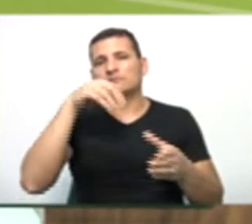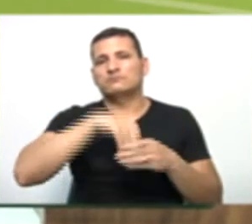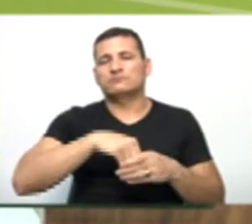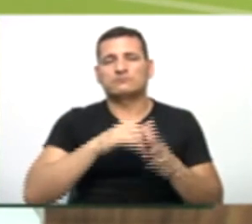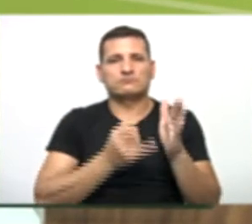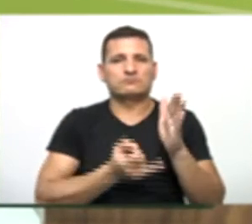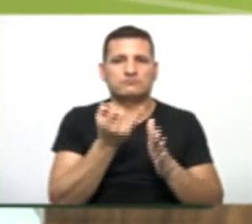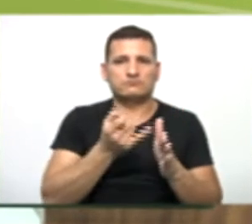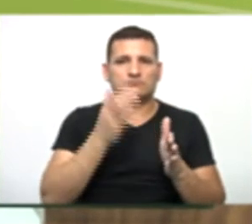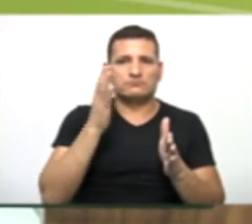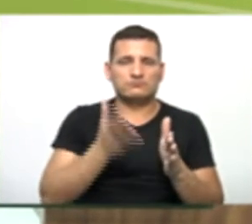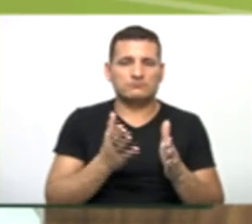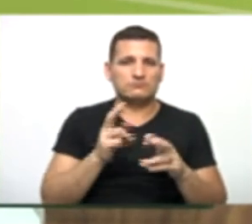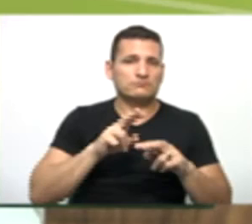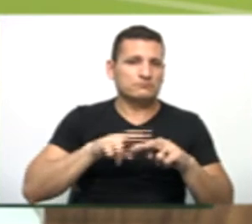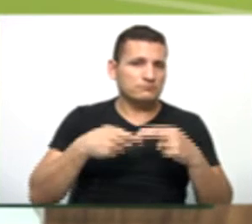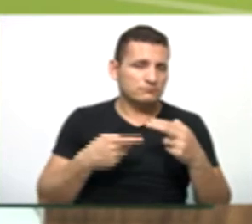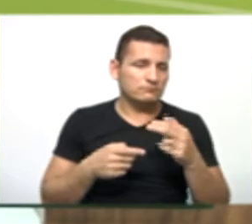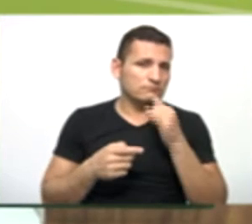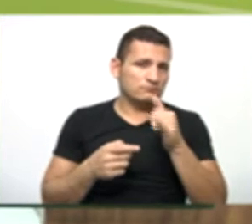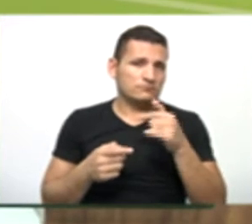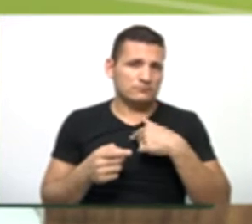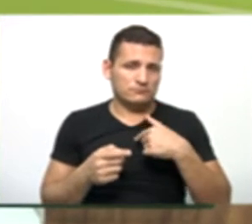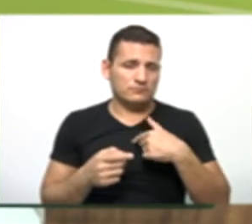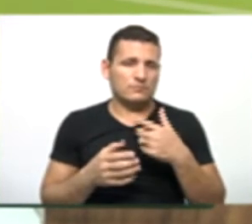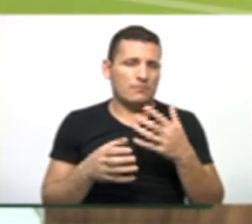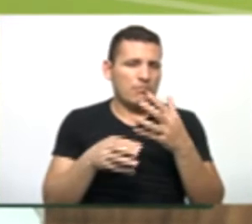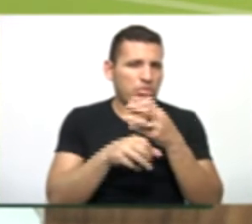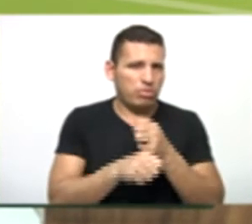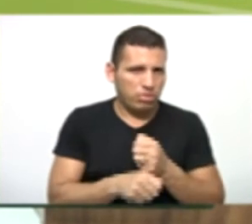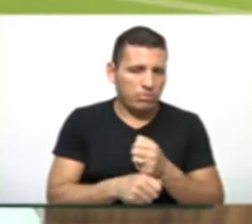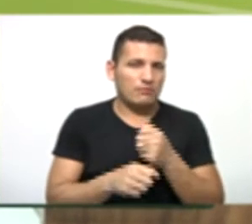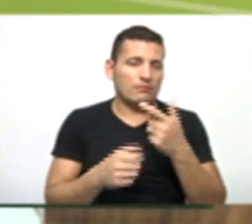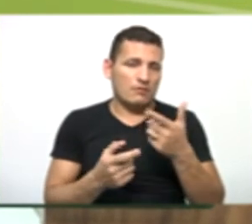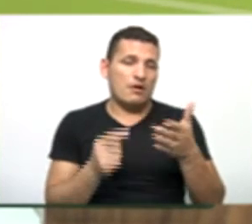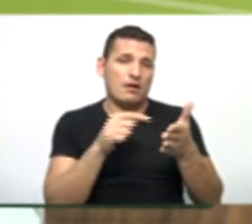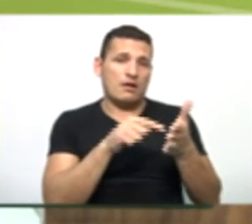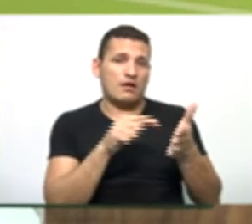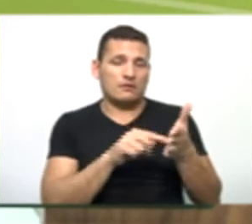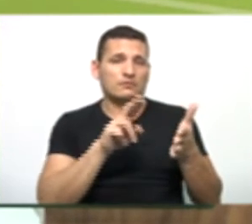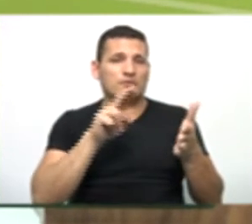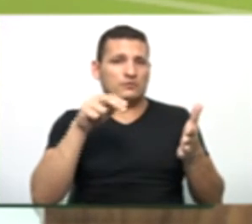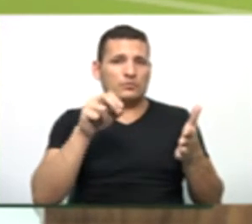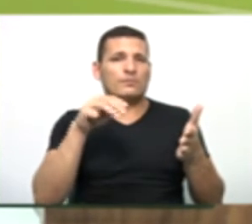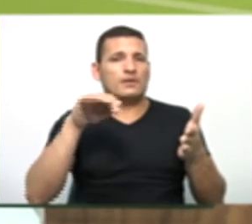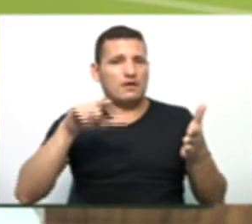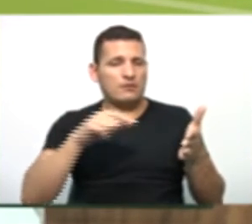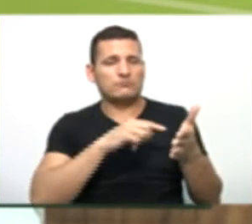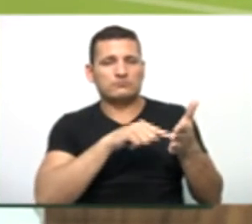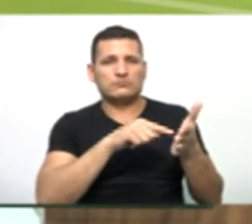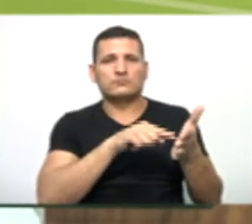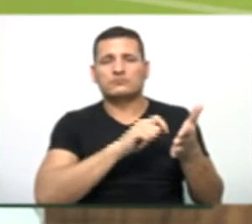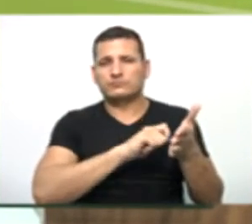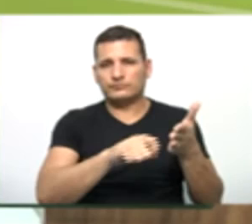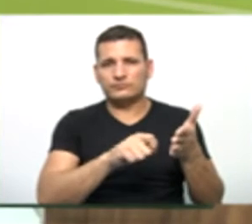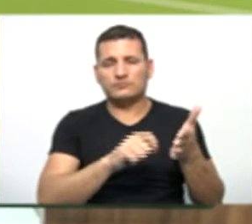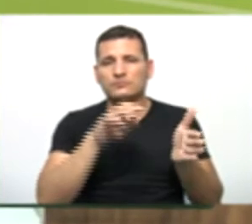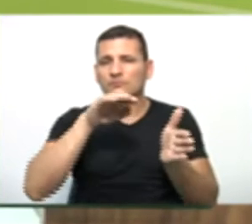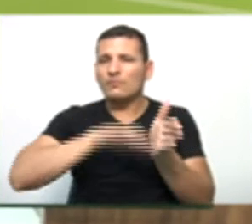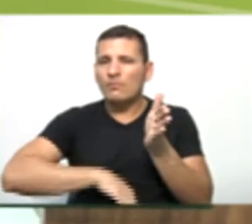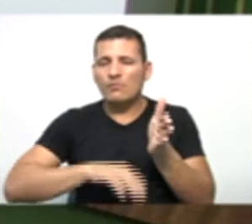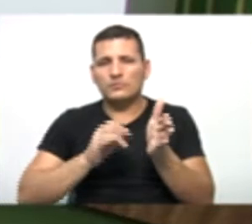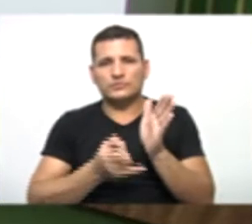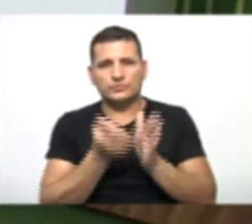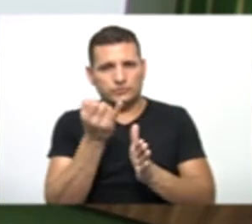Por isso que, quando eu digo que eu estou calculando por fora, eu vou calcular em cima desse valor nominal para descontar os juros que foi